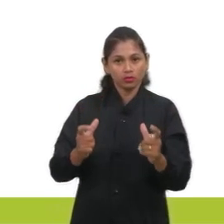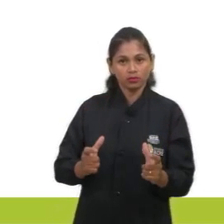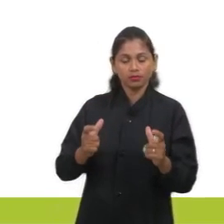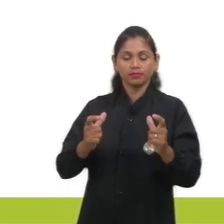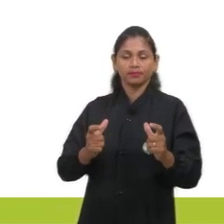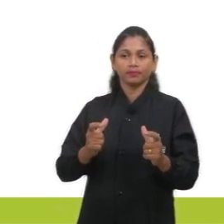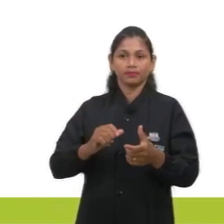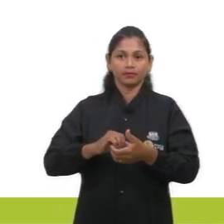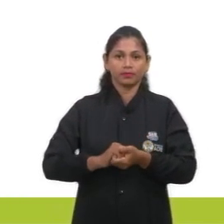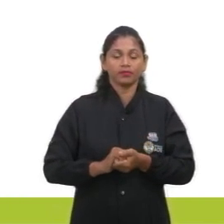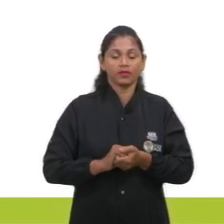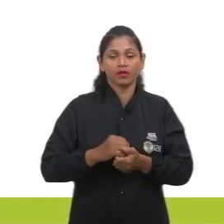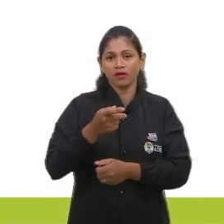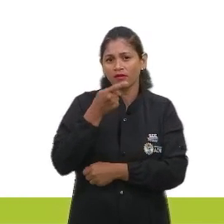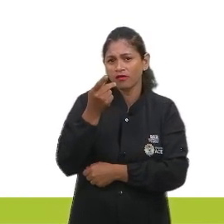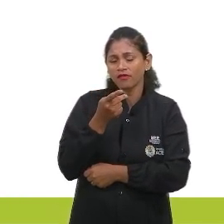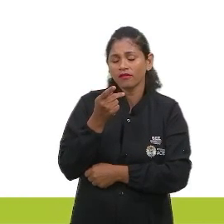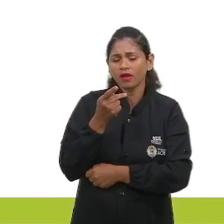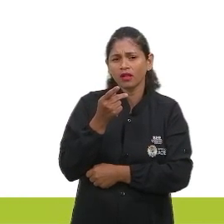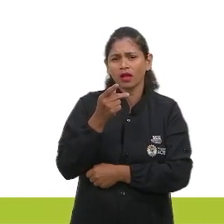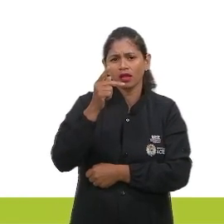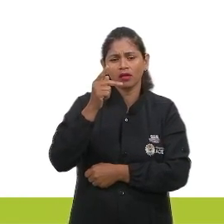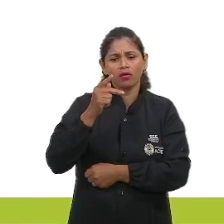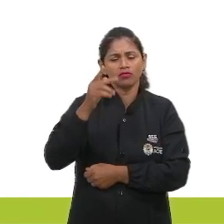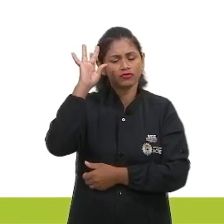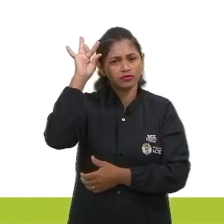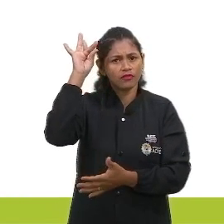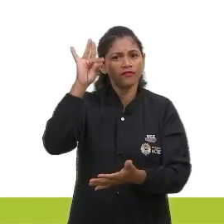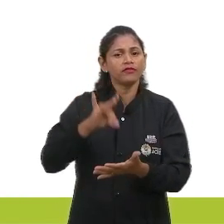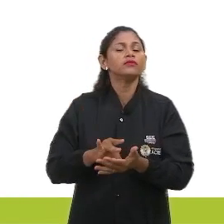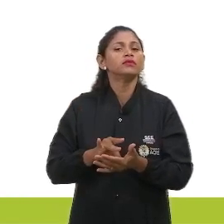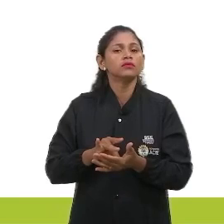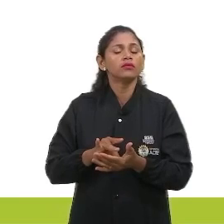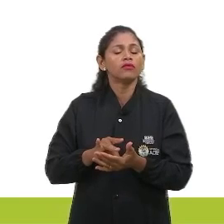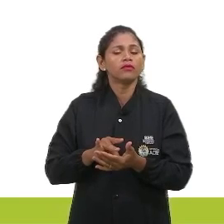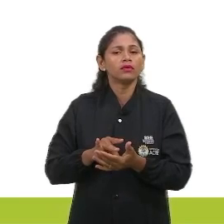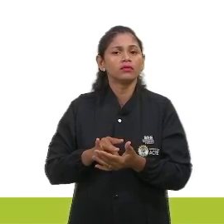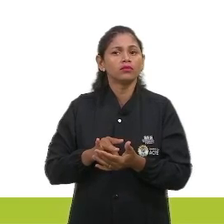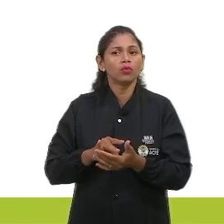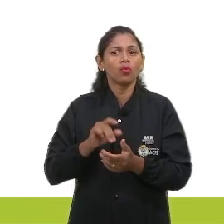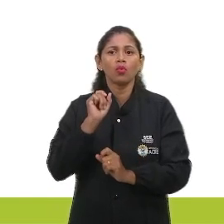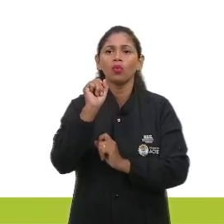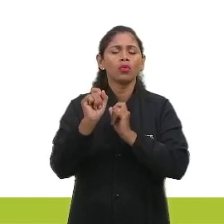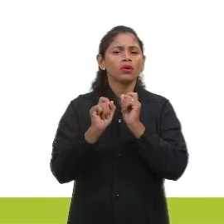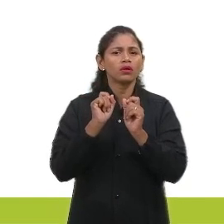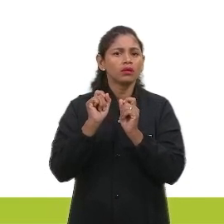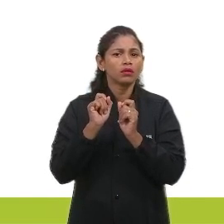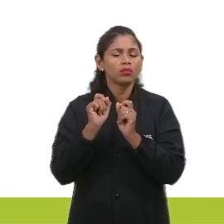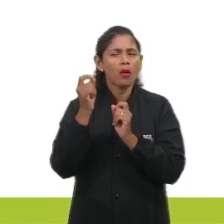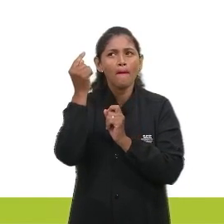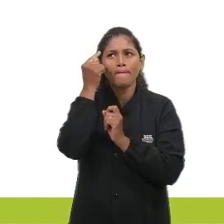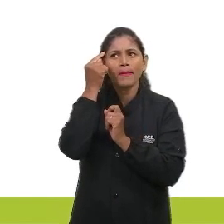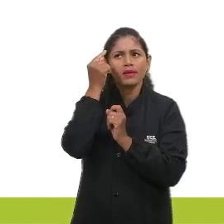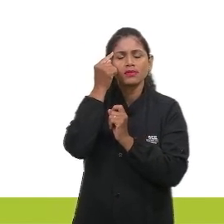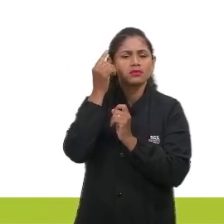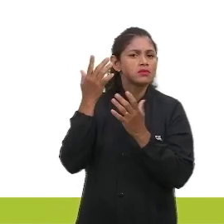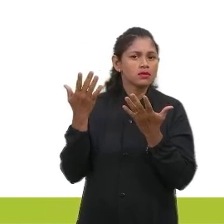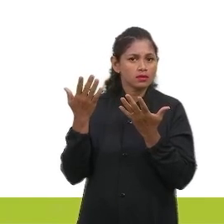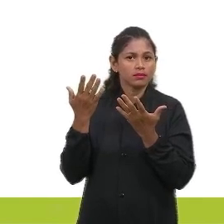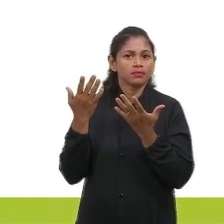ela, aqui estão os fatos, que conclusões podemos tirar deles? Do outro lado, nós temos o